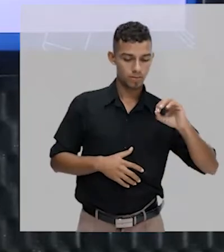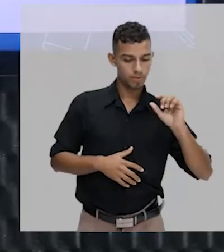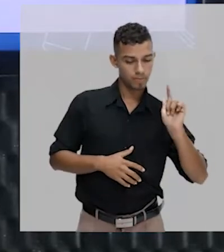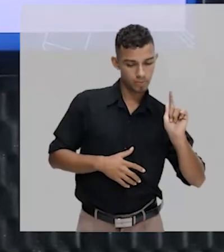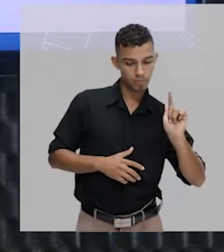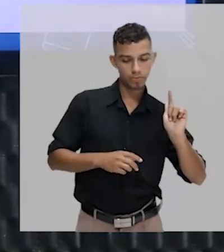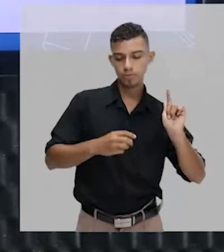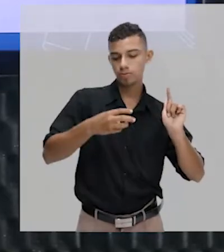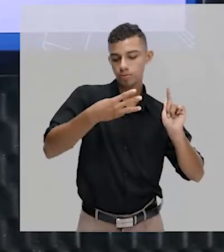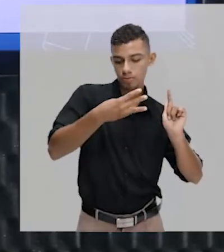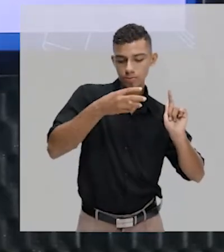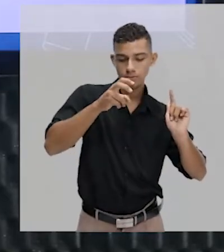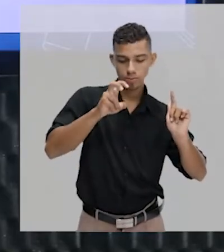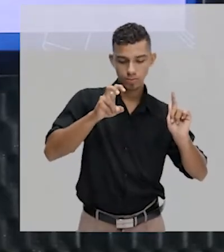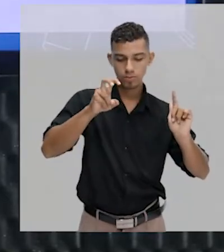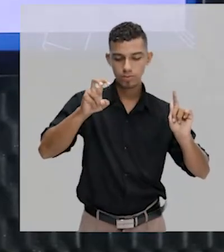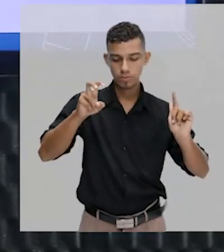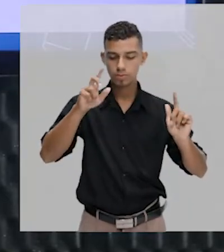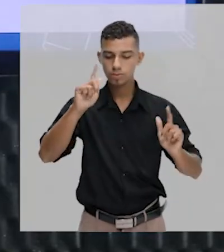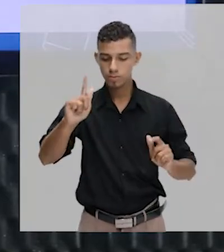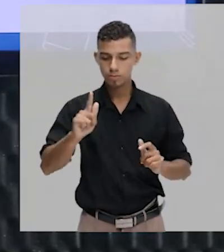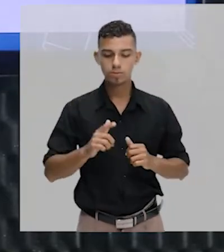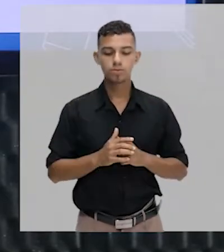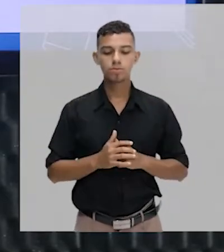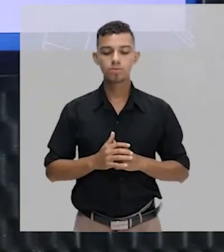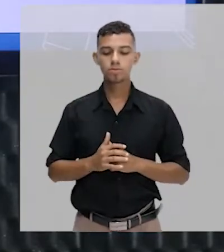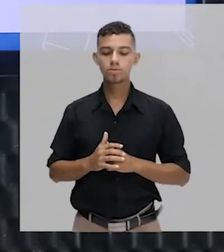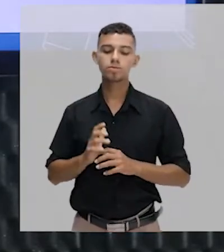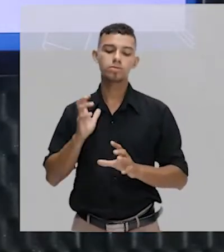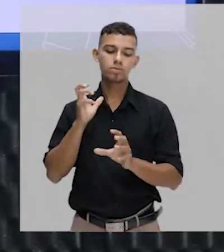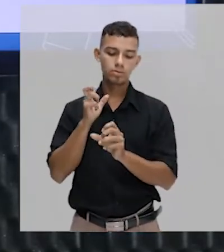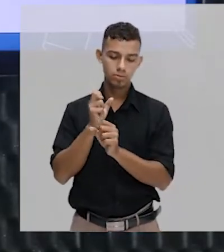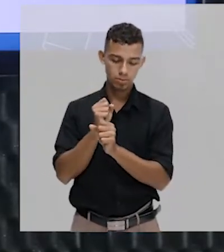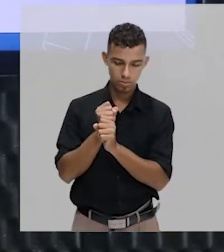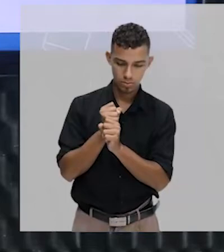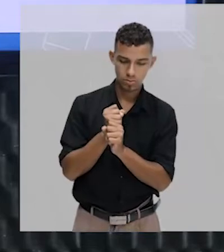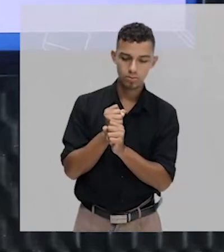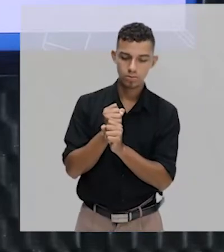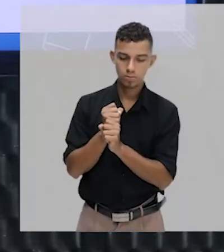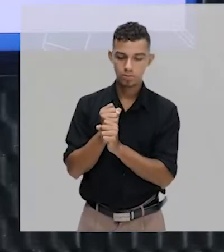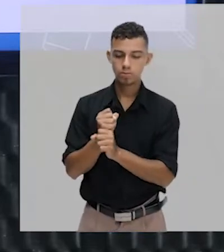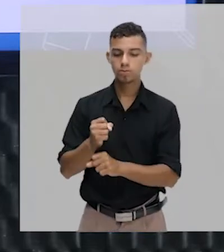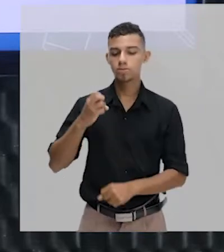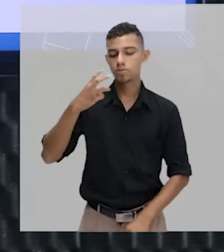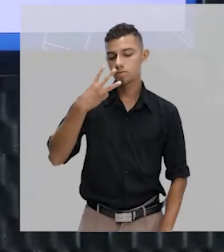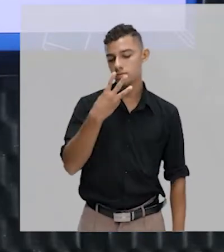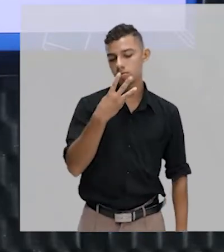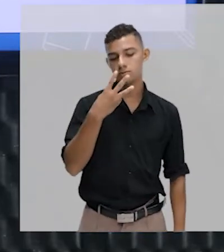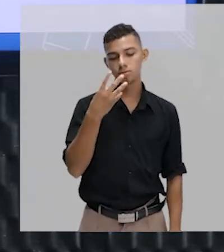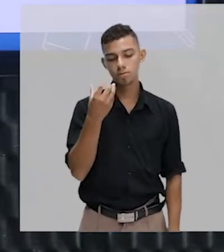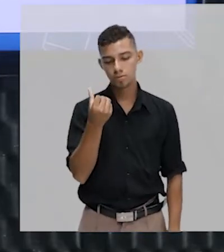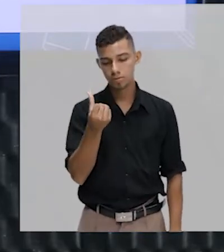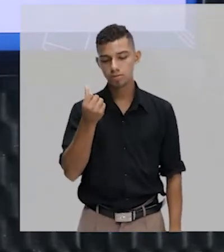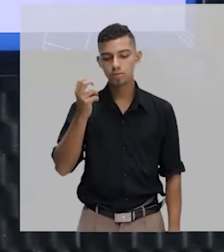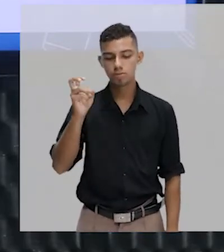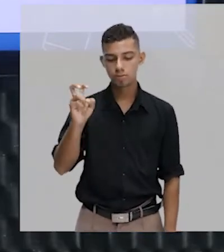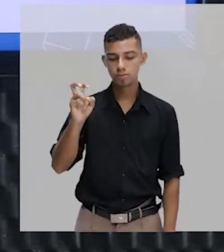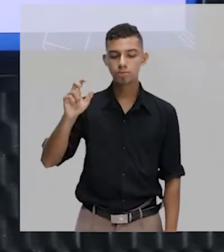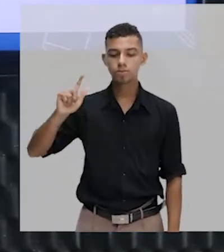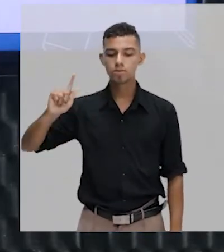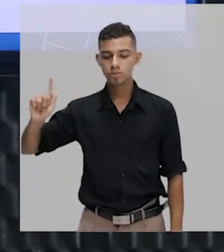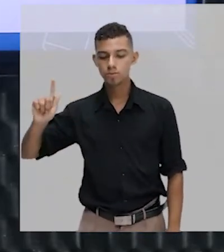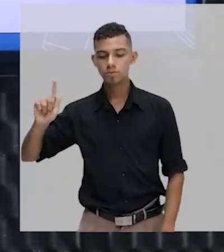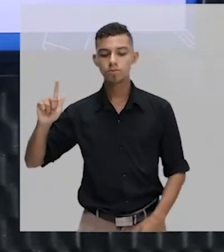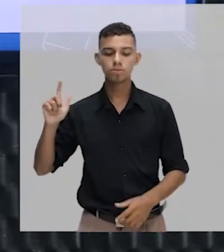hidrogênio com 355 gramas da substância cloro. E aí,